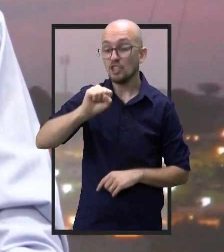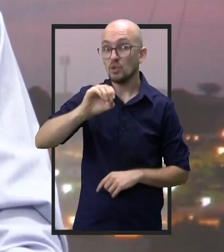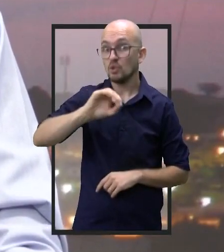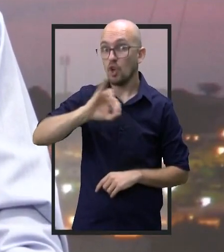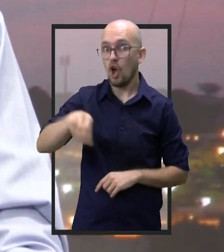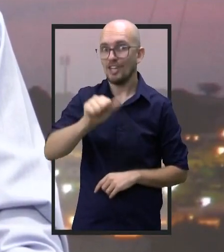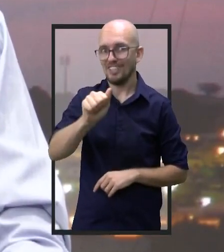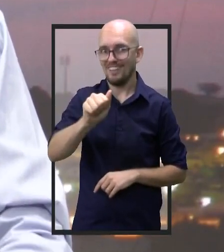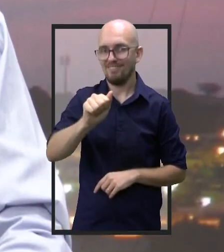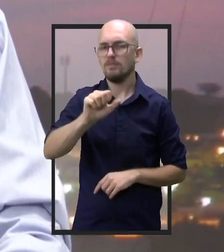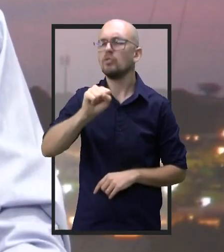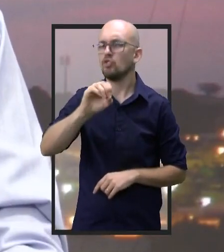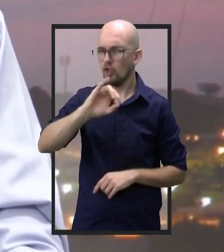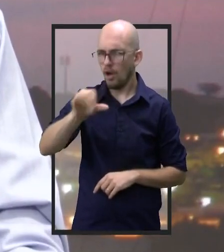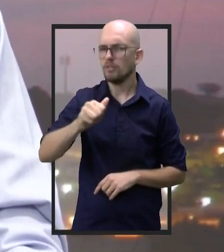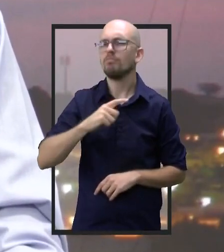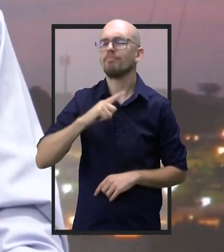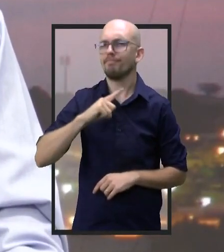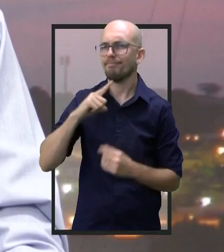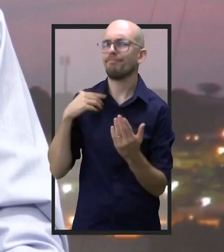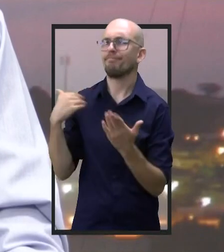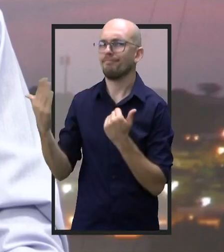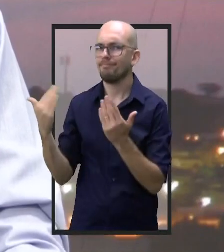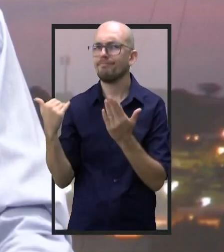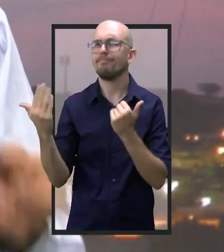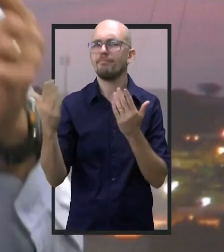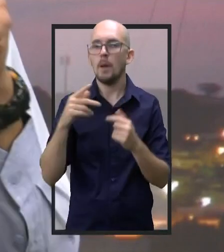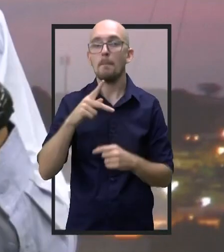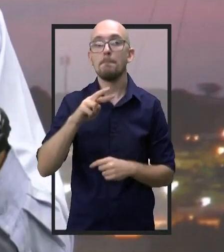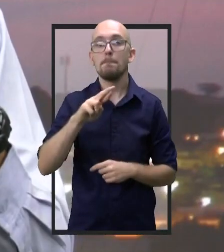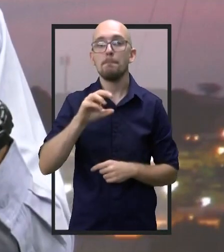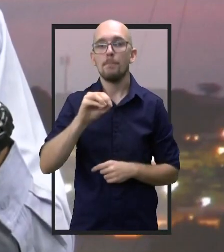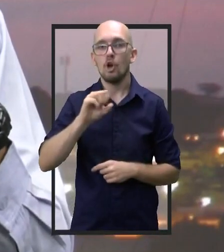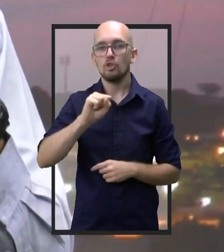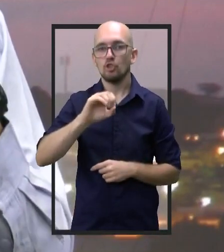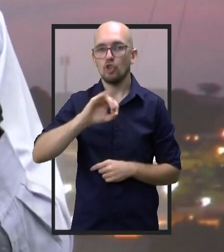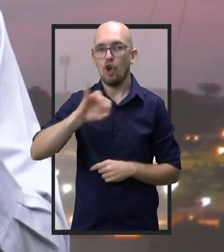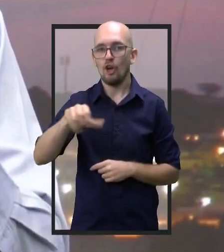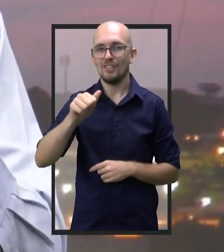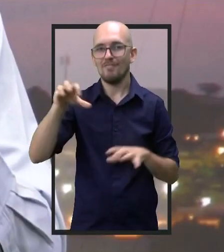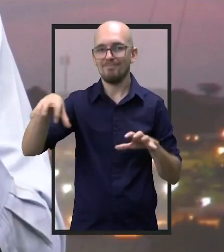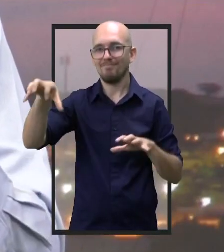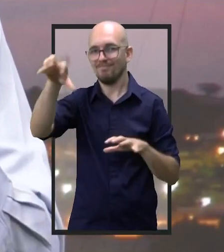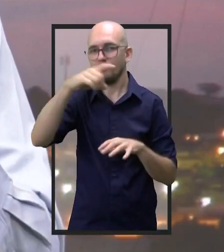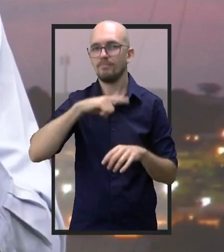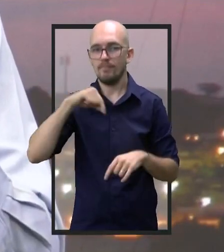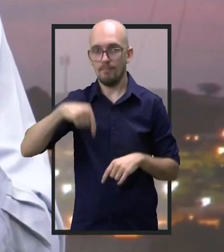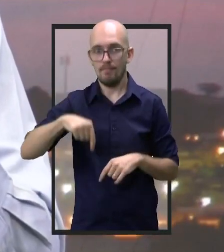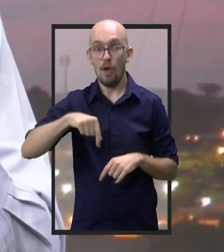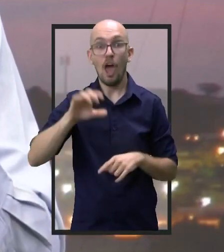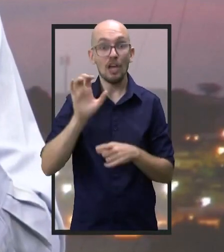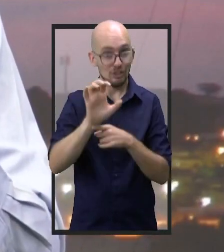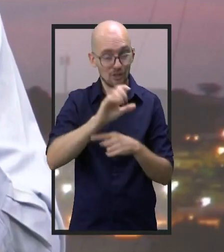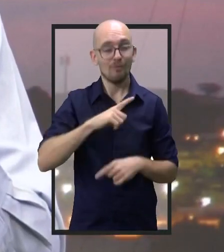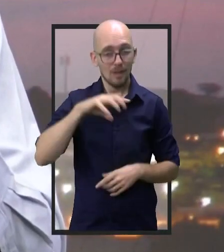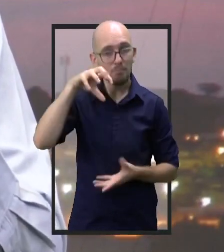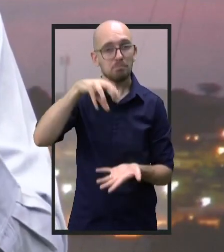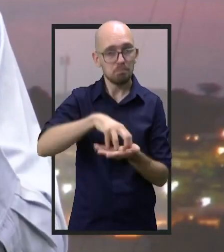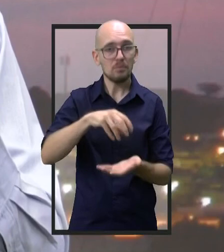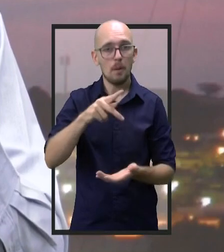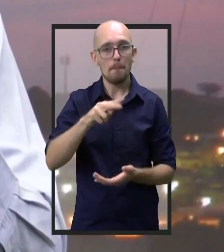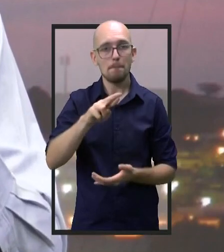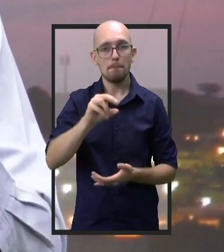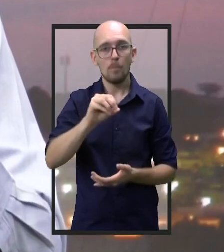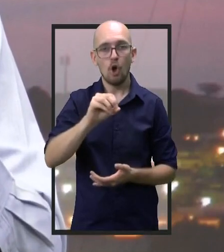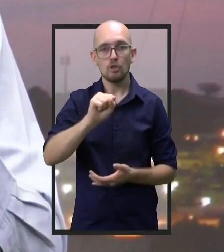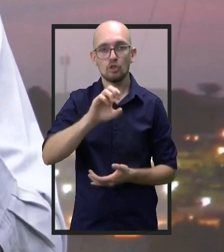interlocução internacional. Tem as organizações delas, a ProSoja, inclusive nós temos a ProSoja aqui na nossa região. Um dos